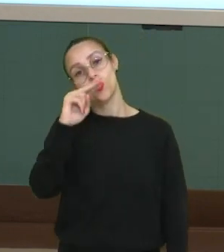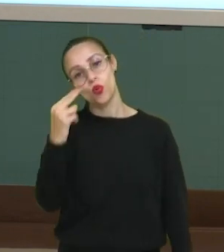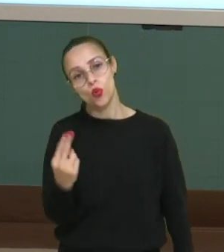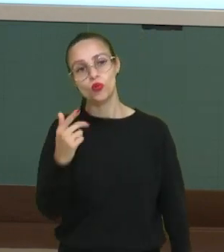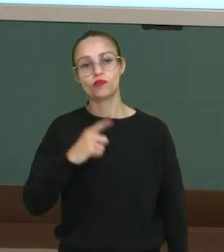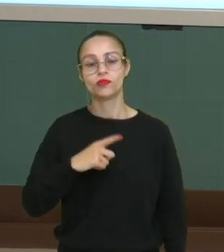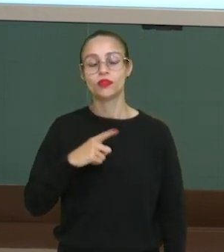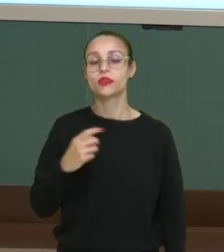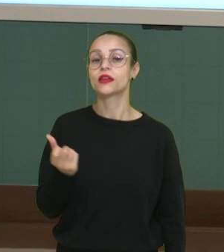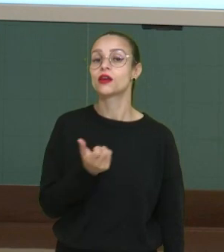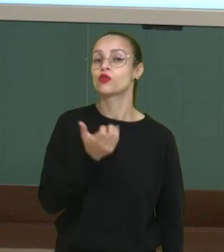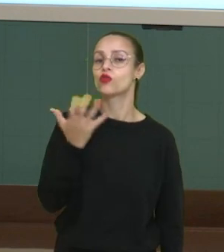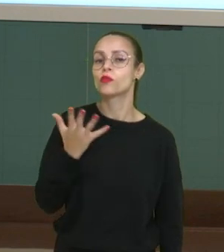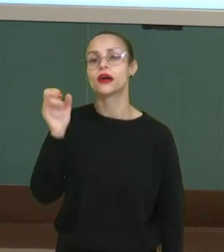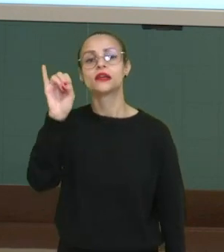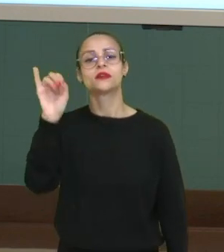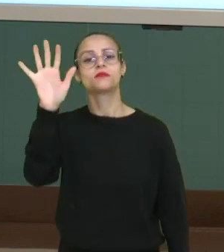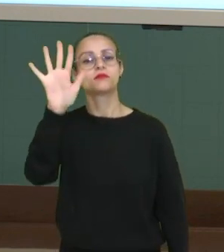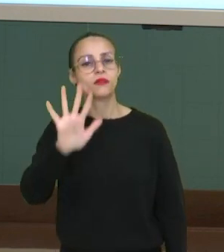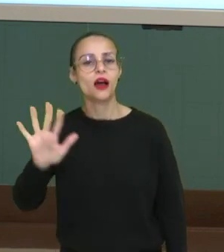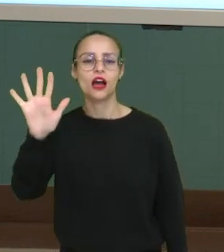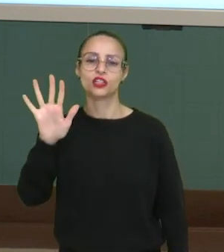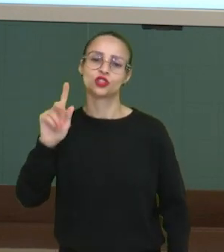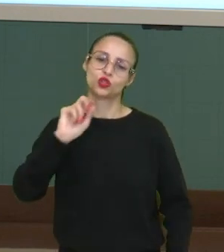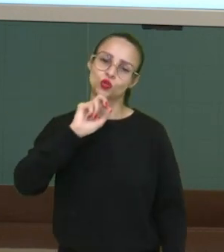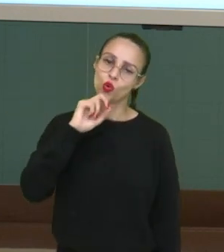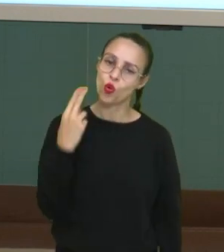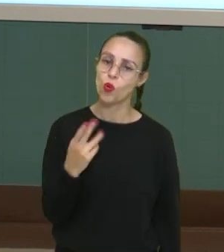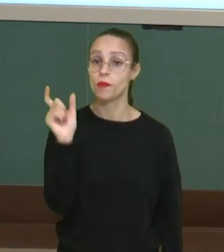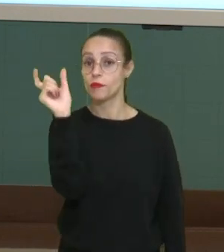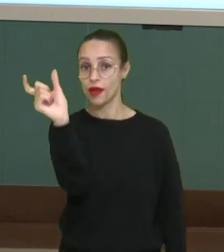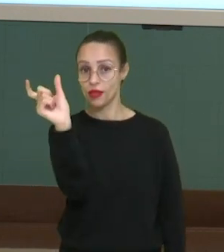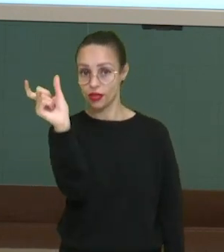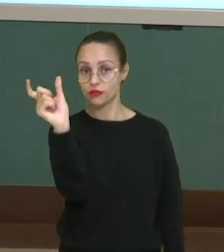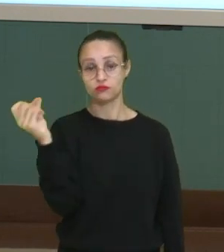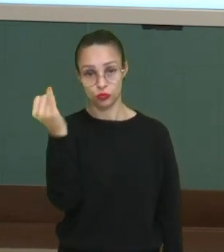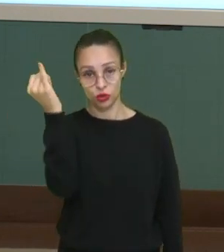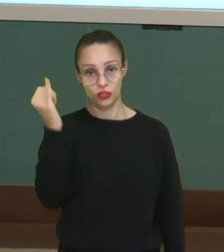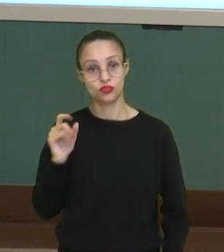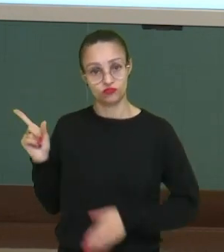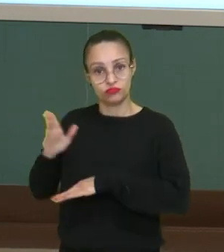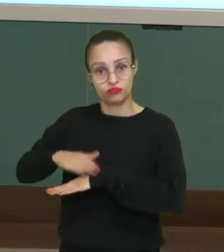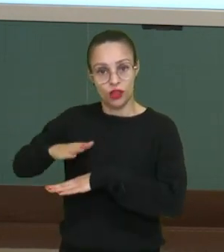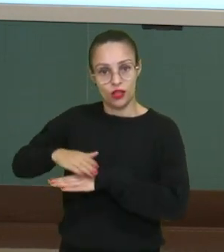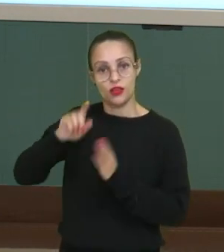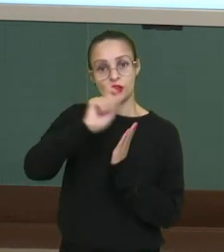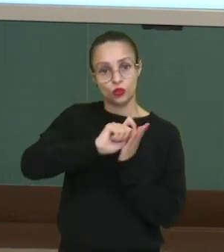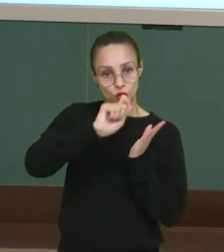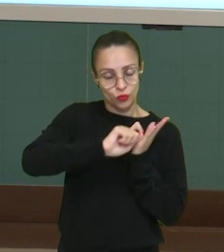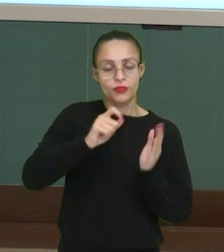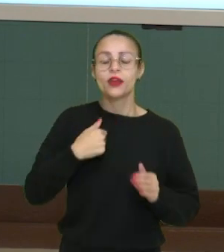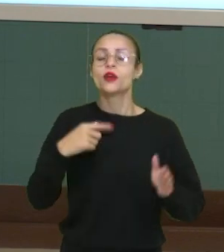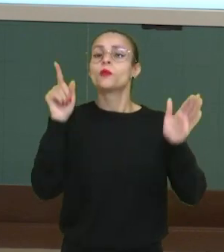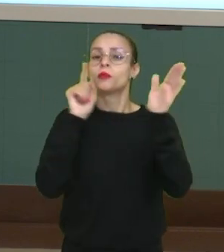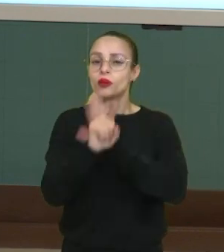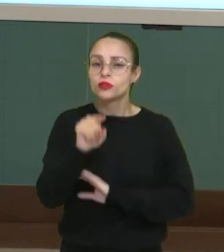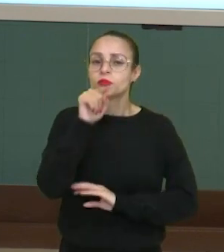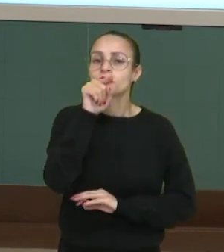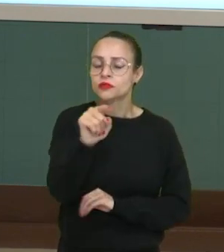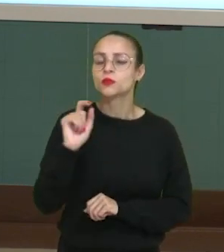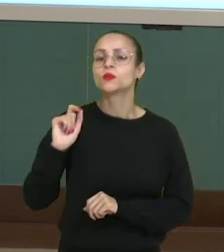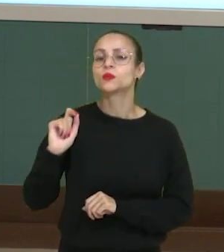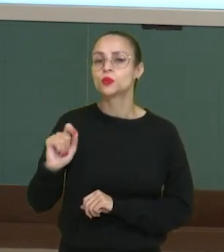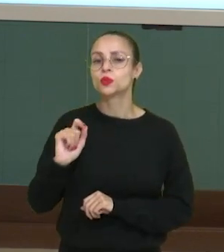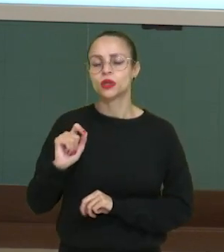imagem importante, alguma palavra importante e ela anotou. Então quando eu perguntei para vocês, qual a relação